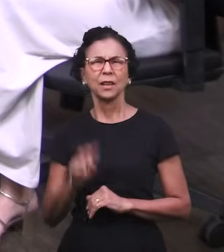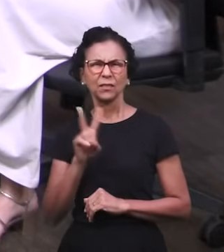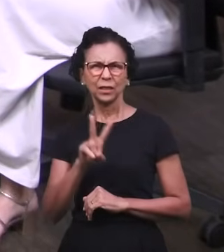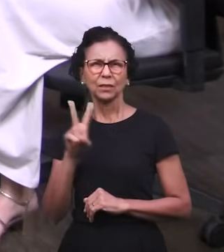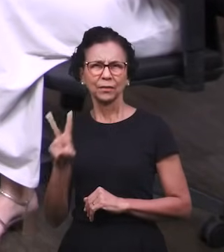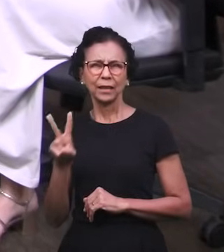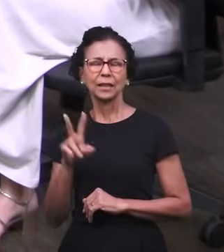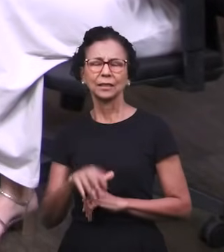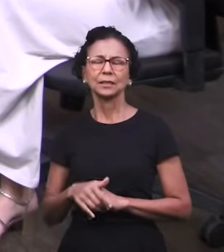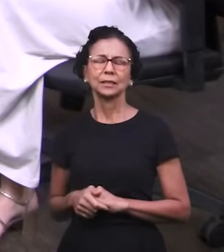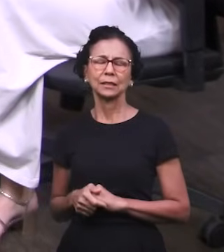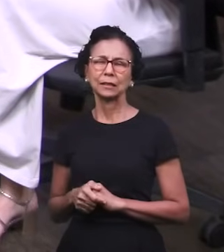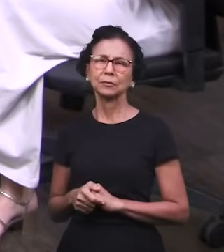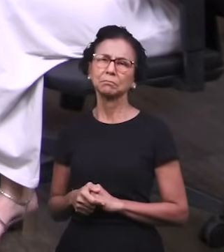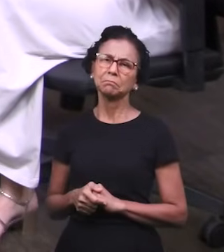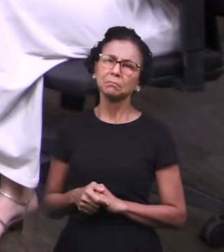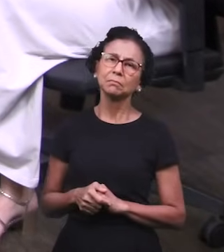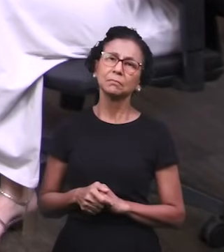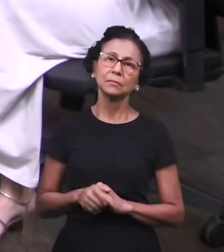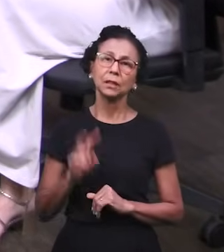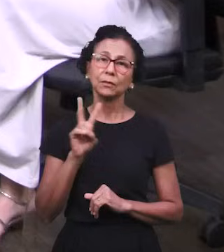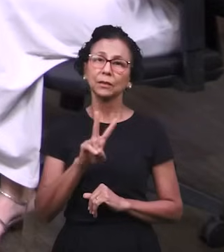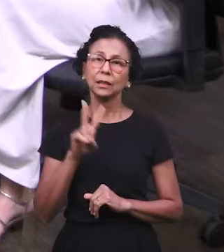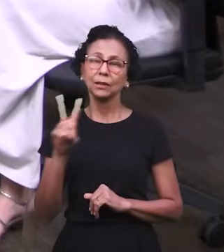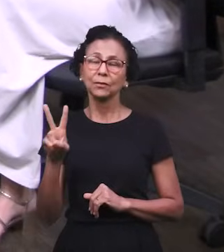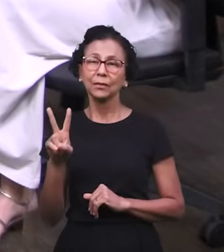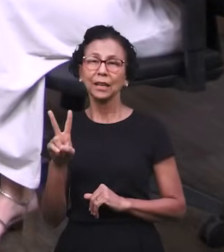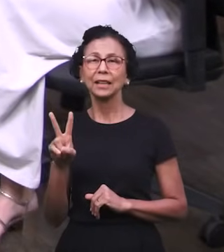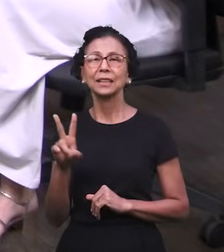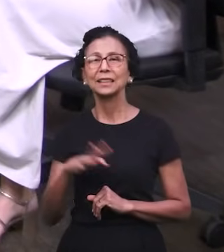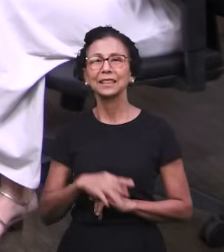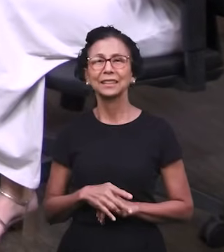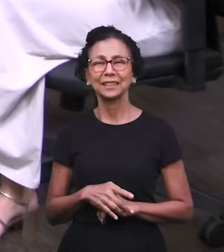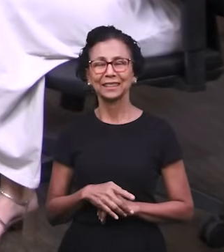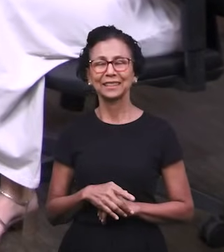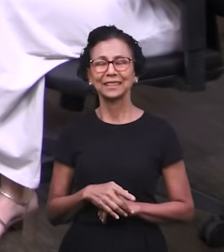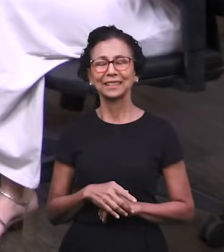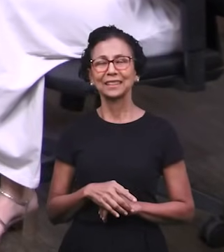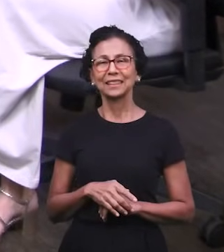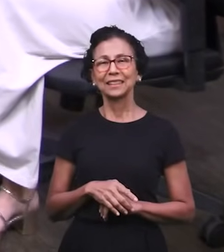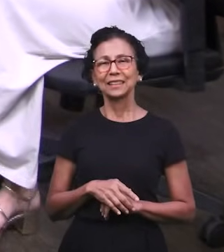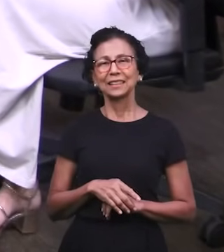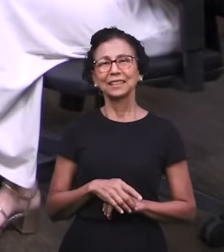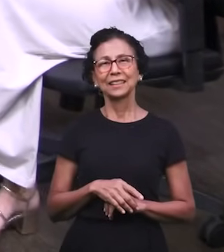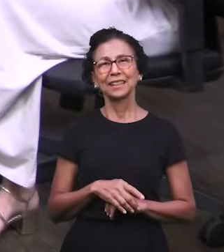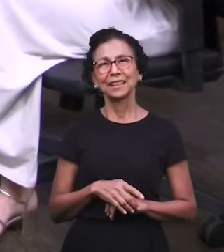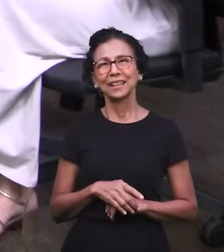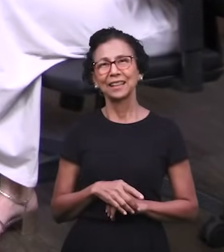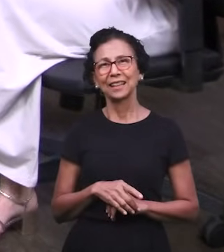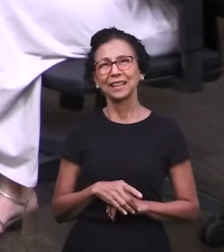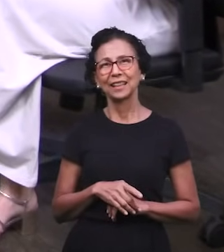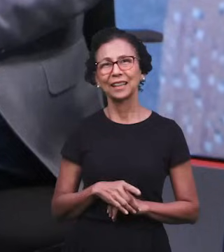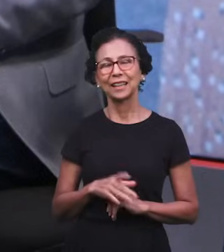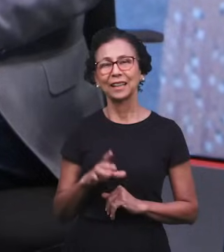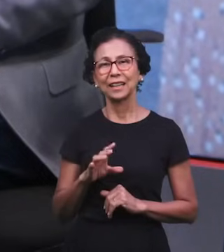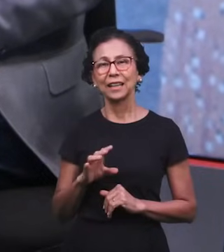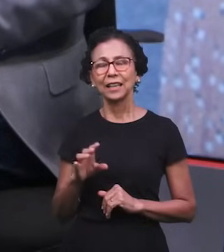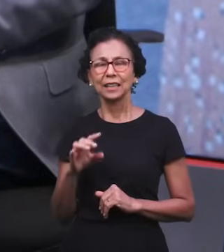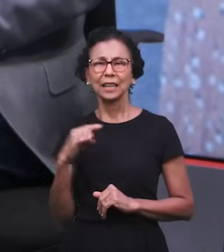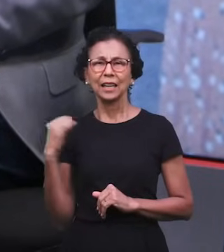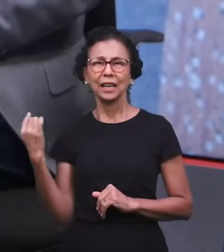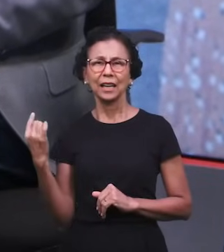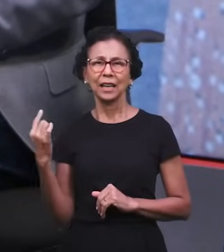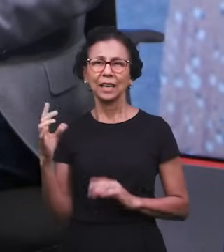com essa realidade nossa aqui, é uma bênção. Seja bem-vindo. Eu que agradeço o convite, é uma alegria muito grande estar aqui